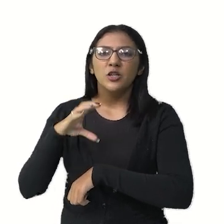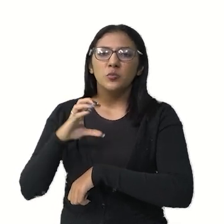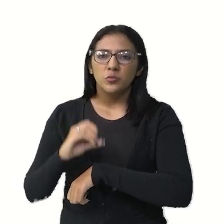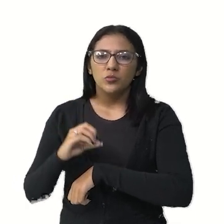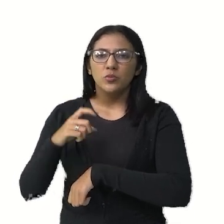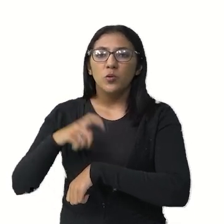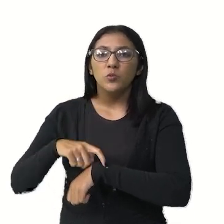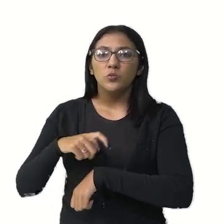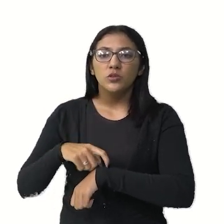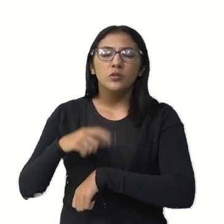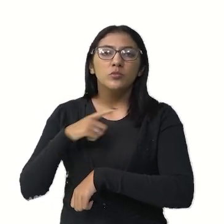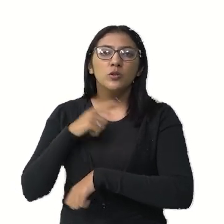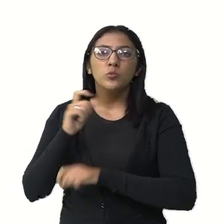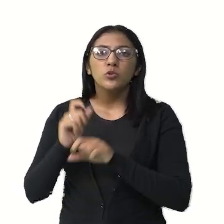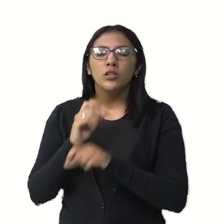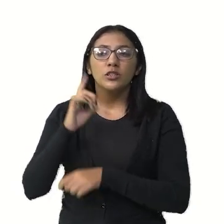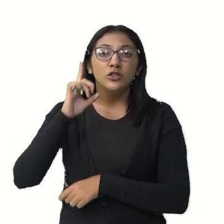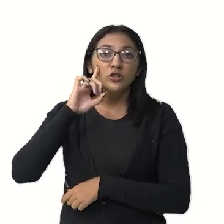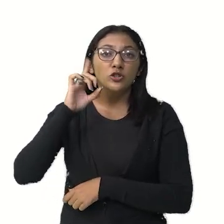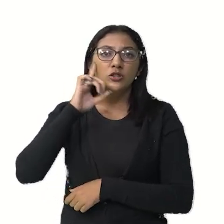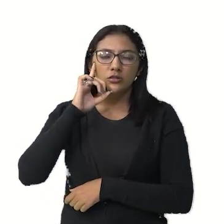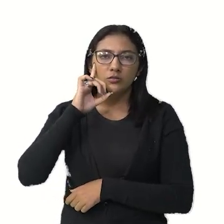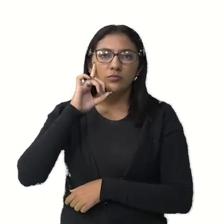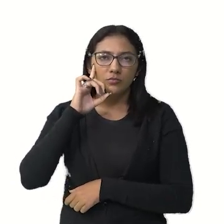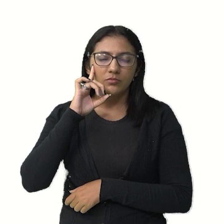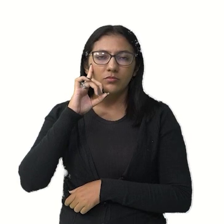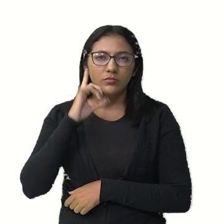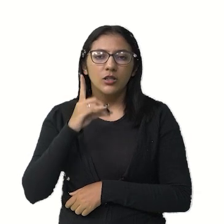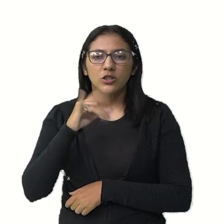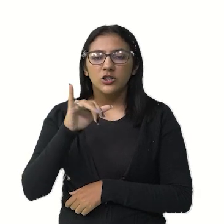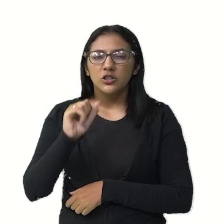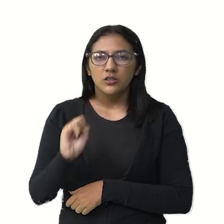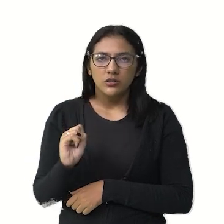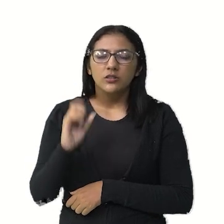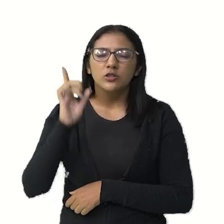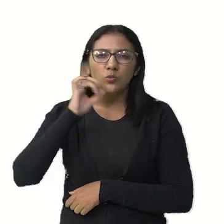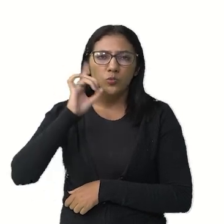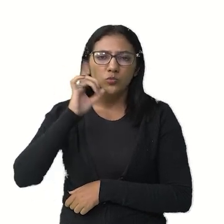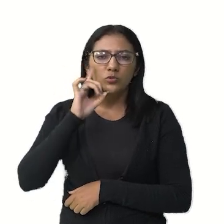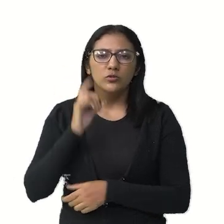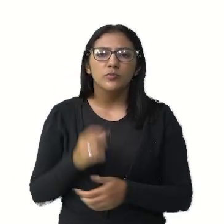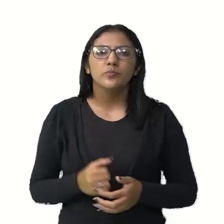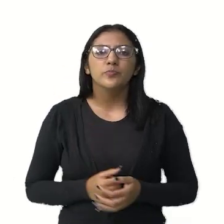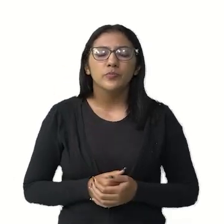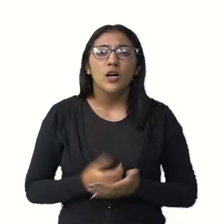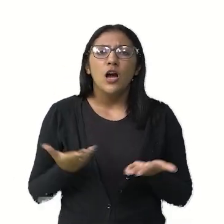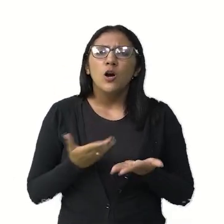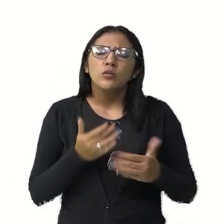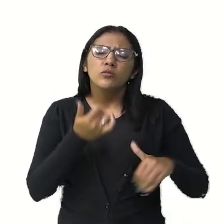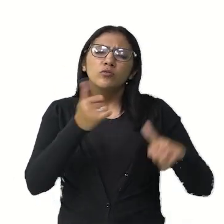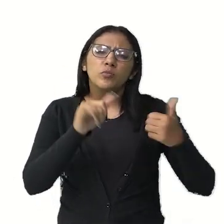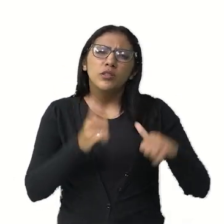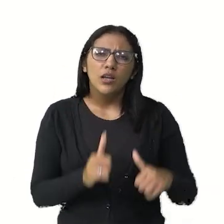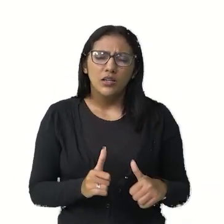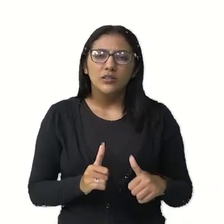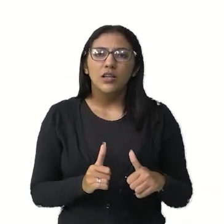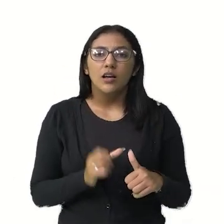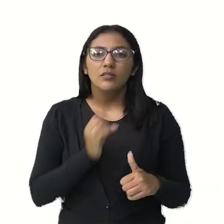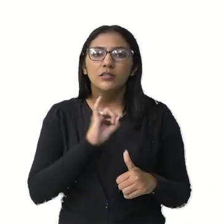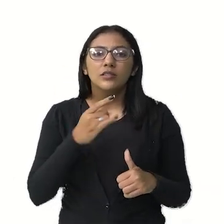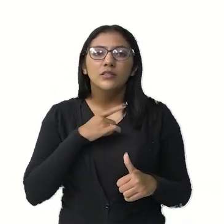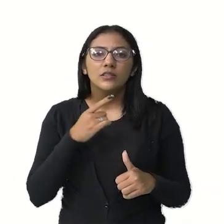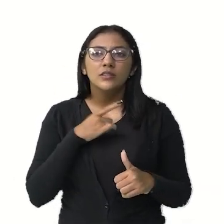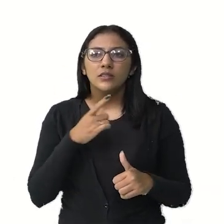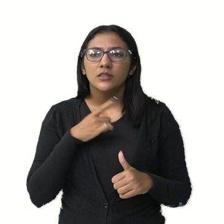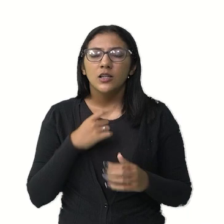esse tempo está calculado em dias, ok? Então vamos fazer juntos essa análise. Se essas grandezas